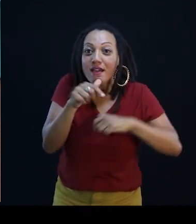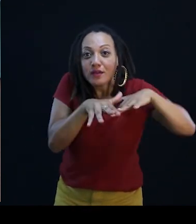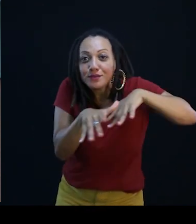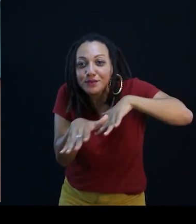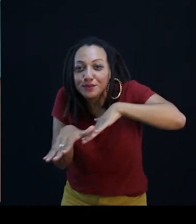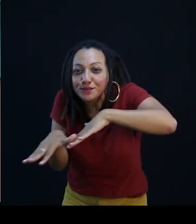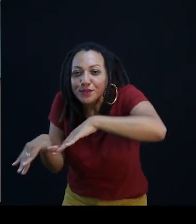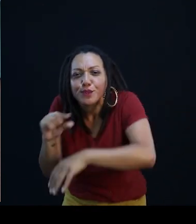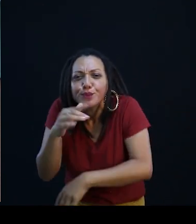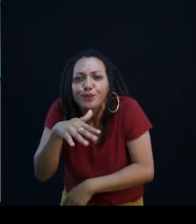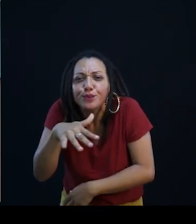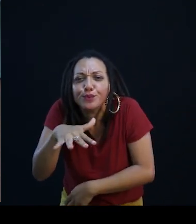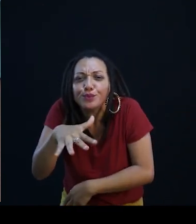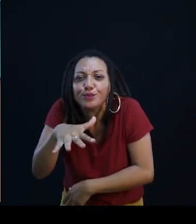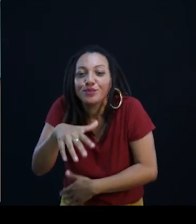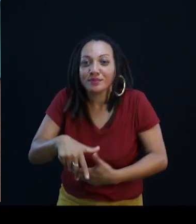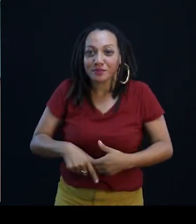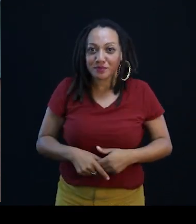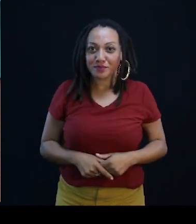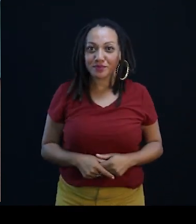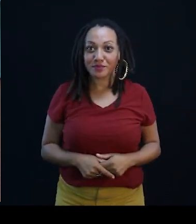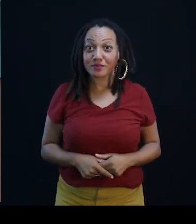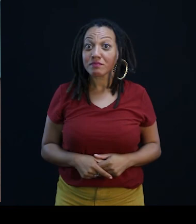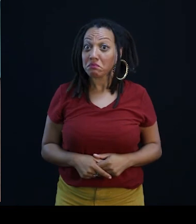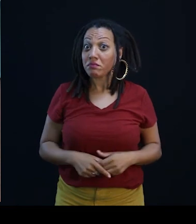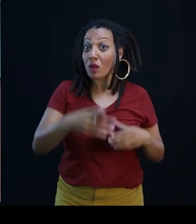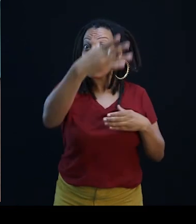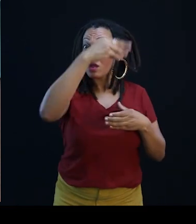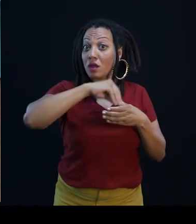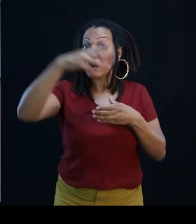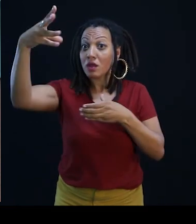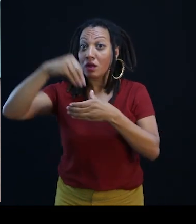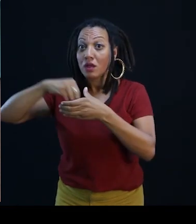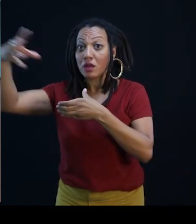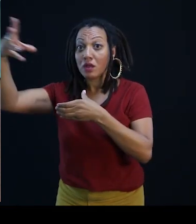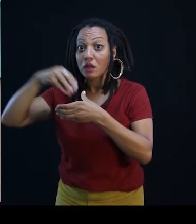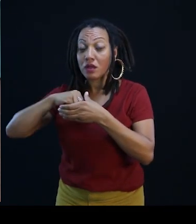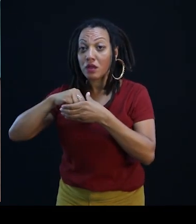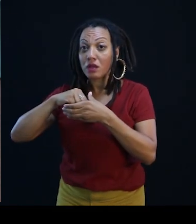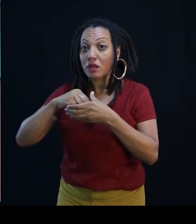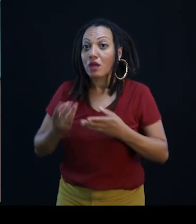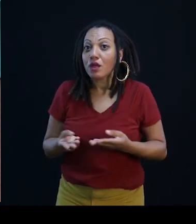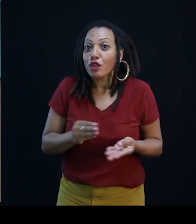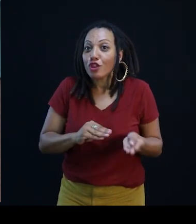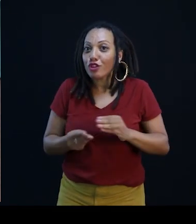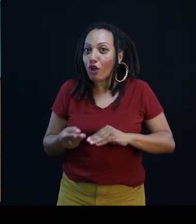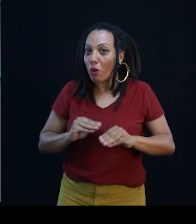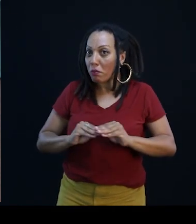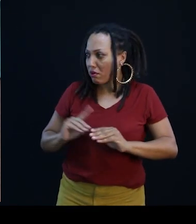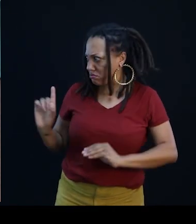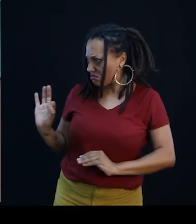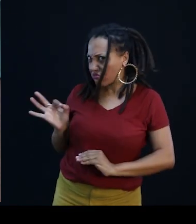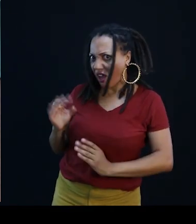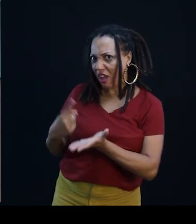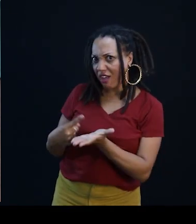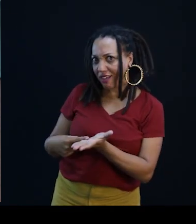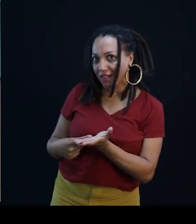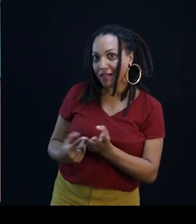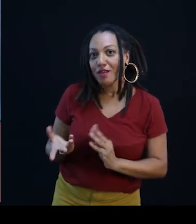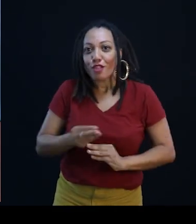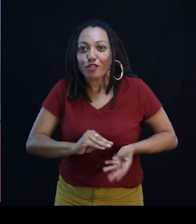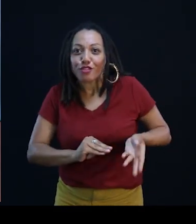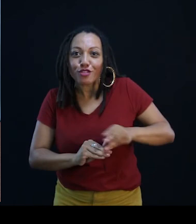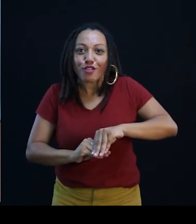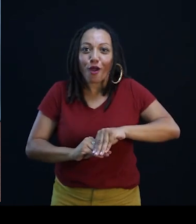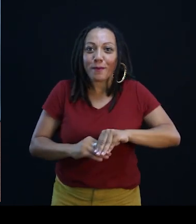e a água pequenininha. Depois de recolher, dobrar. Dobrar é isso, né?